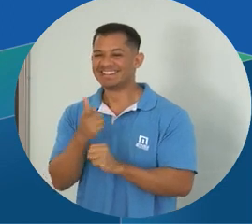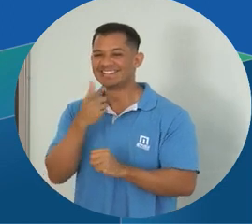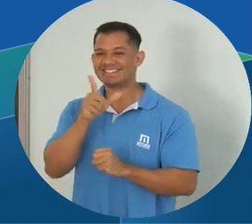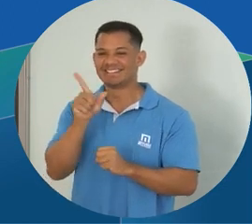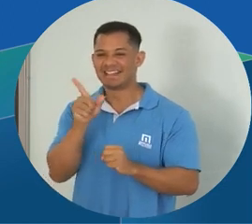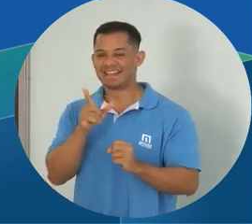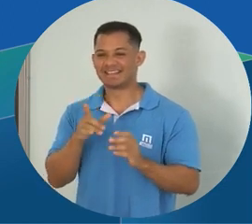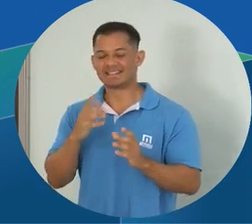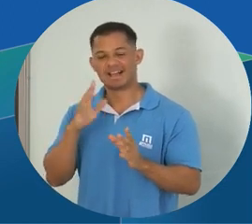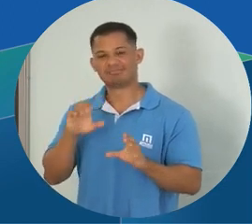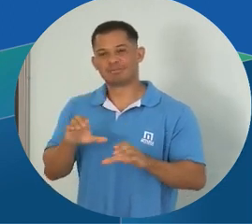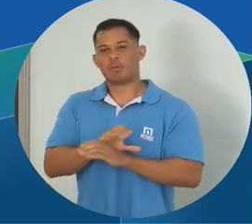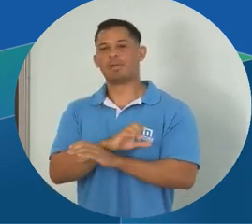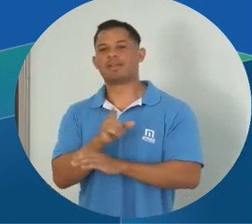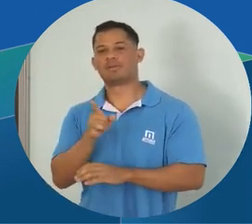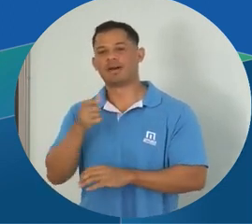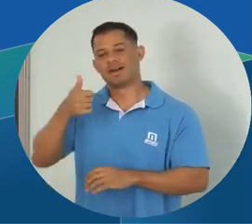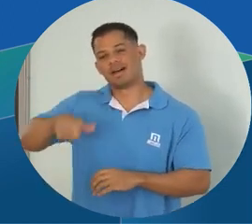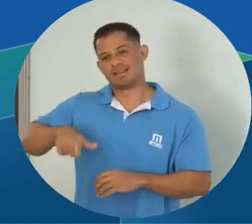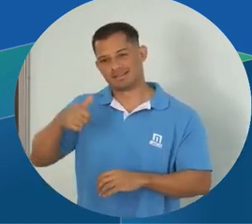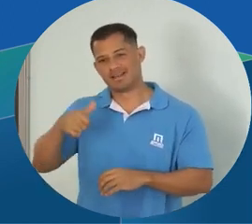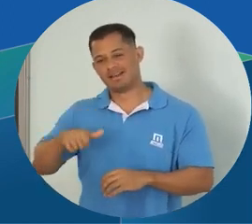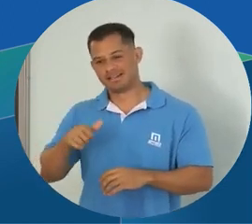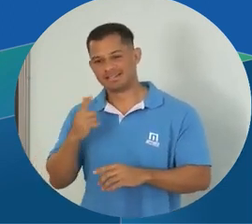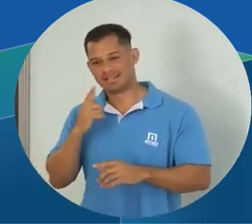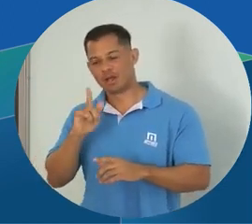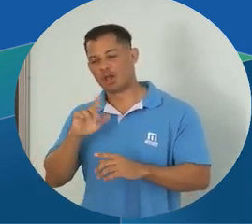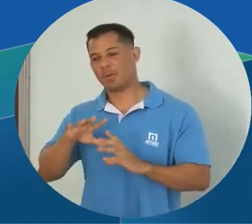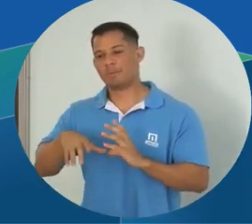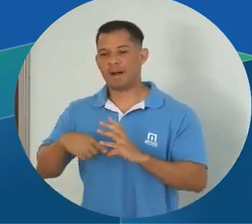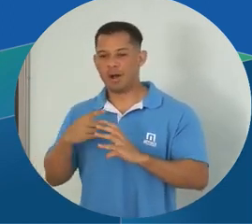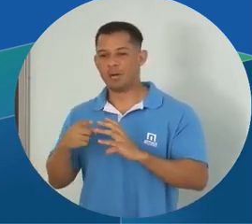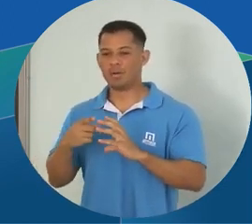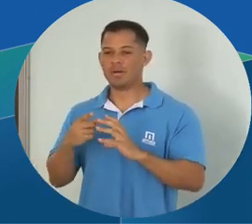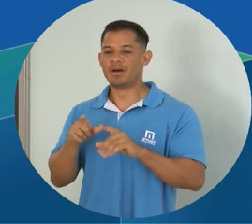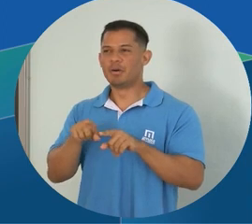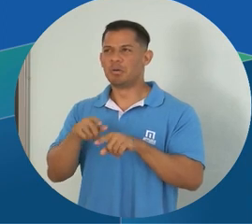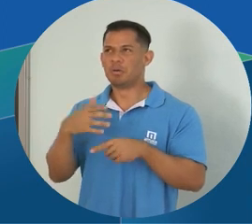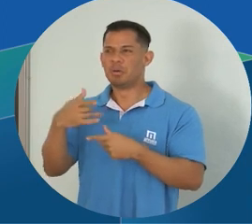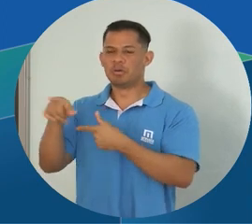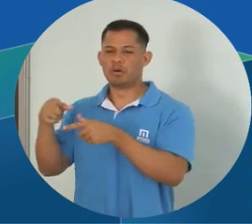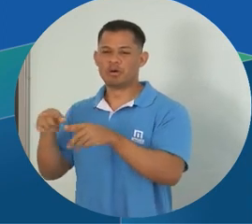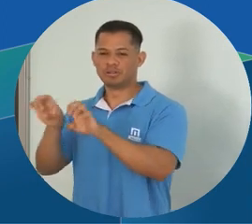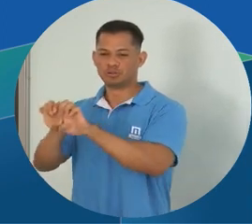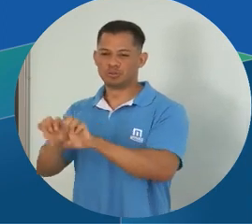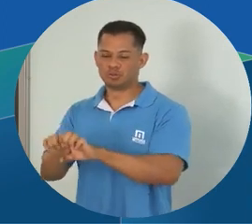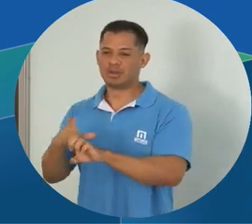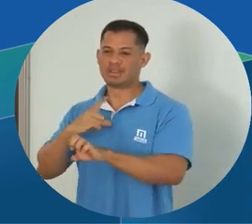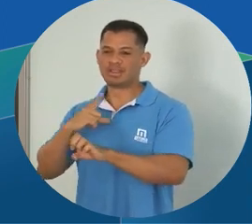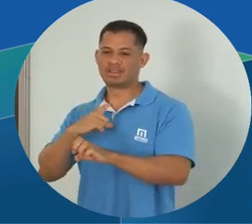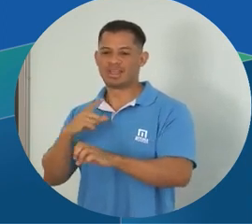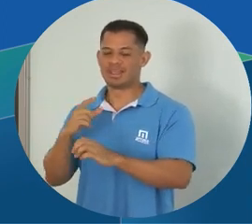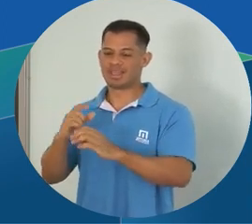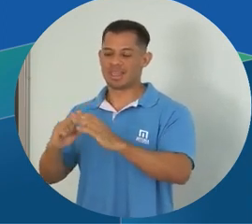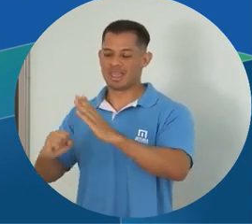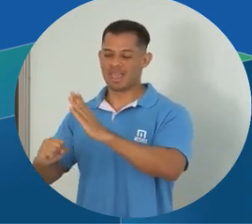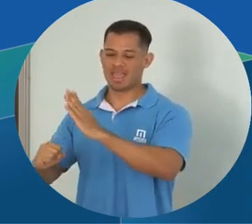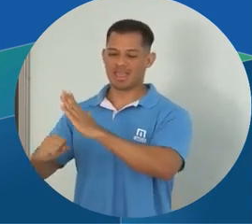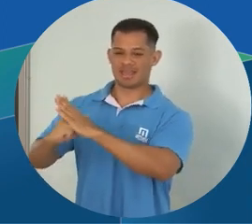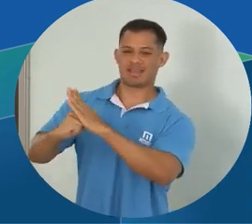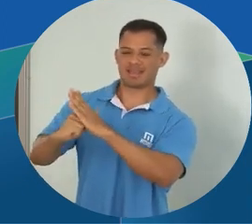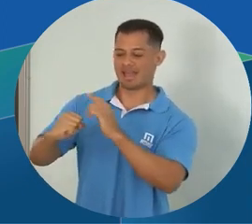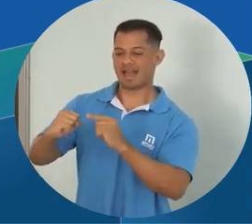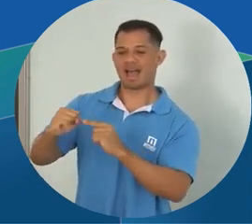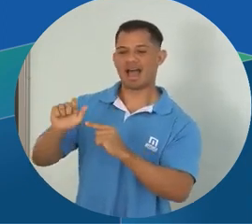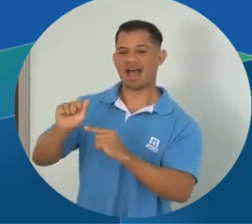de estabilidade para essas estruturas de barragem ou qualquer estrutura que funcione como um arrimo, que não tenha